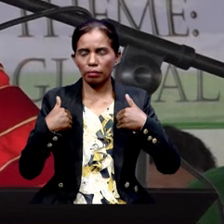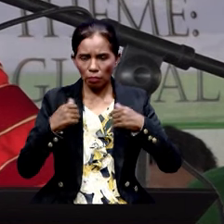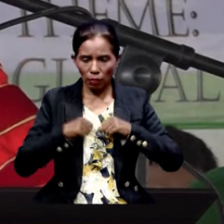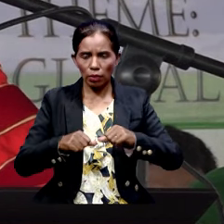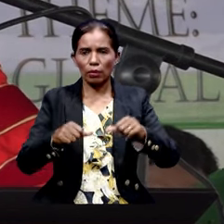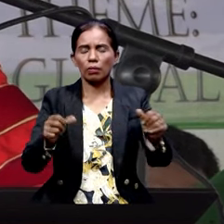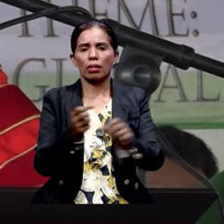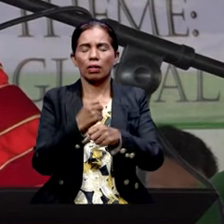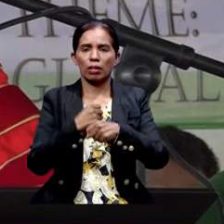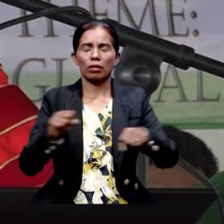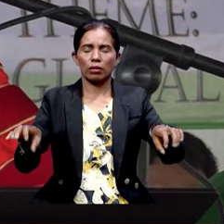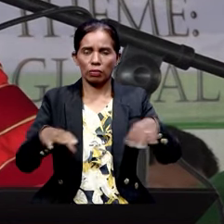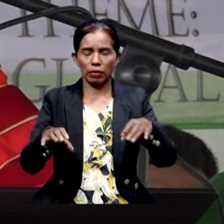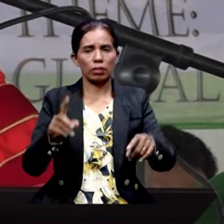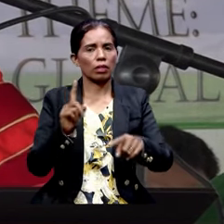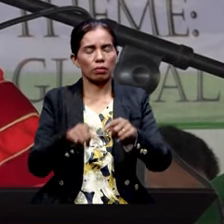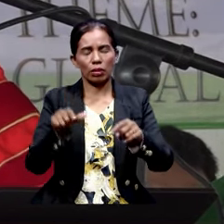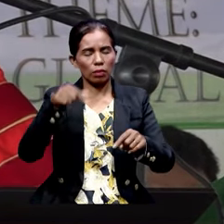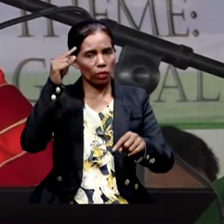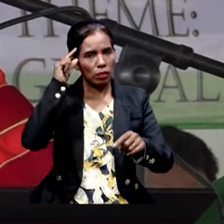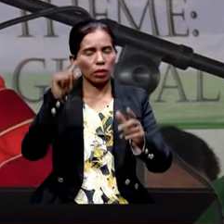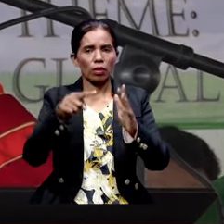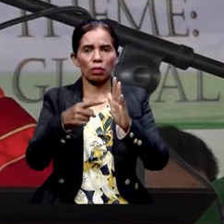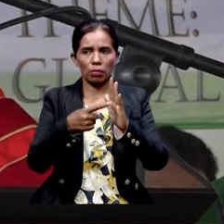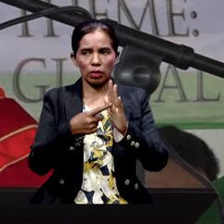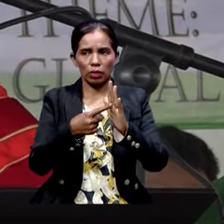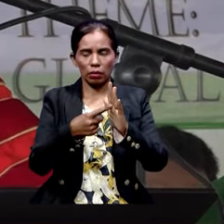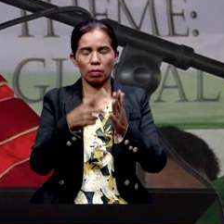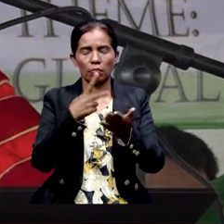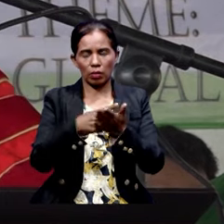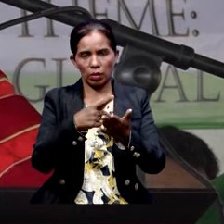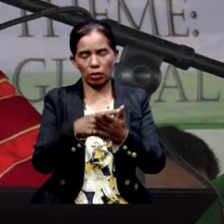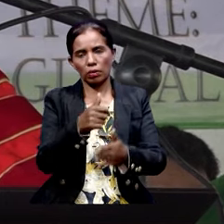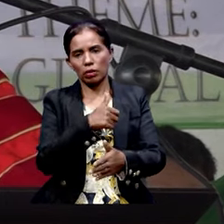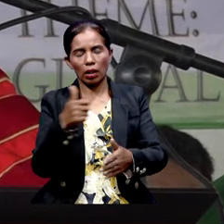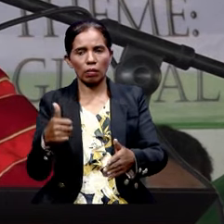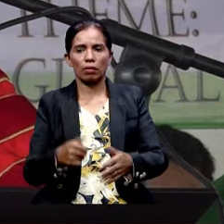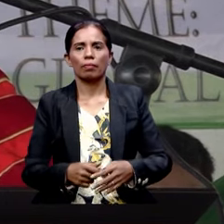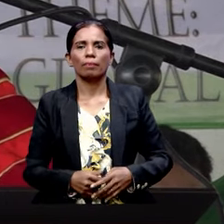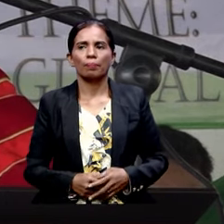continuidade. A velha governo irá ao projeto Ruma,